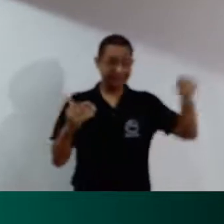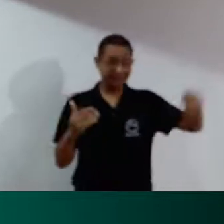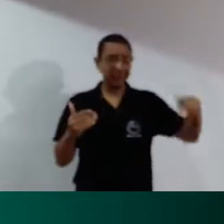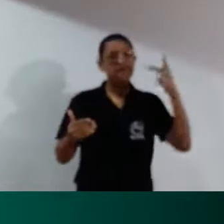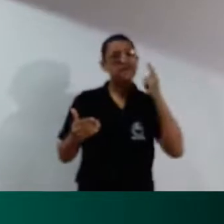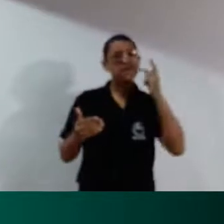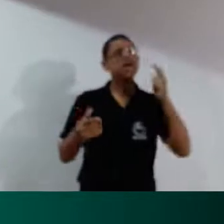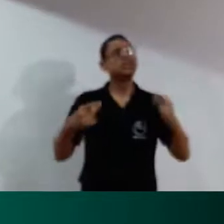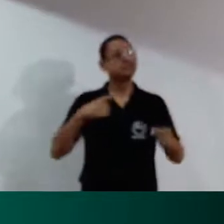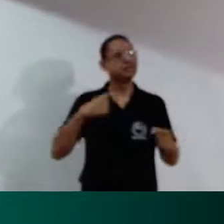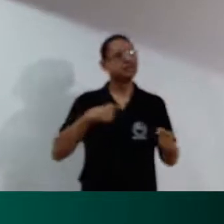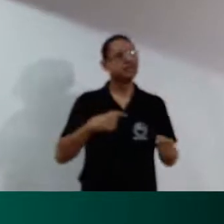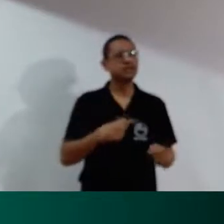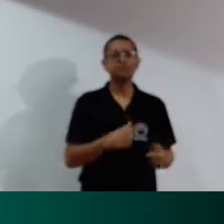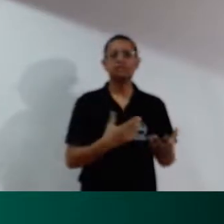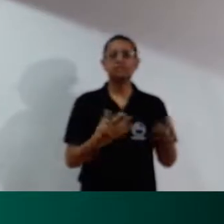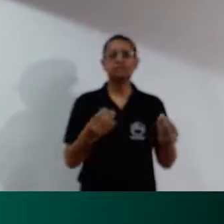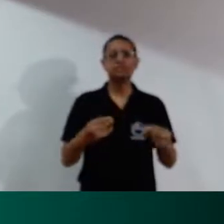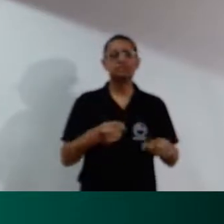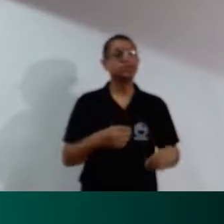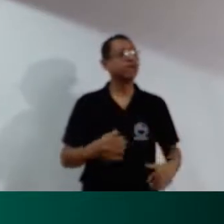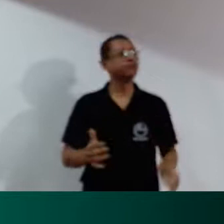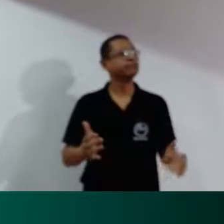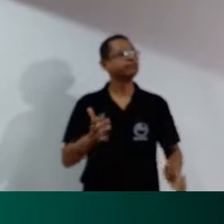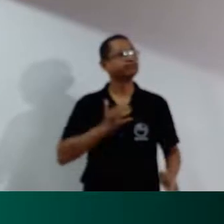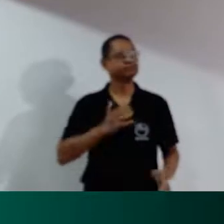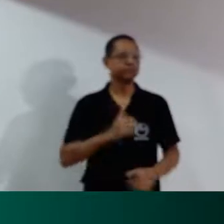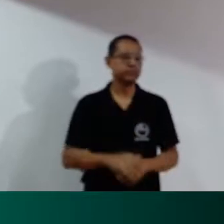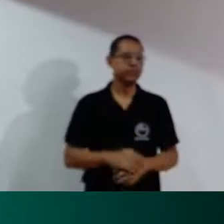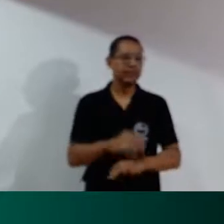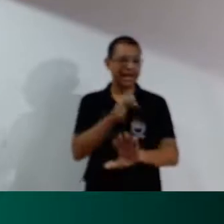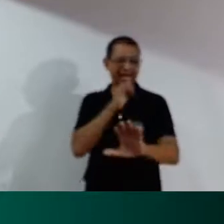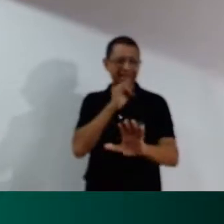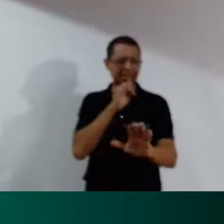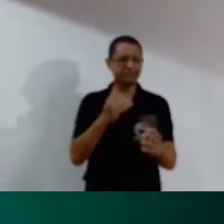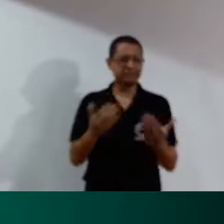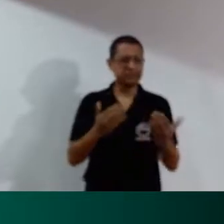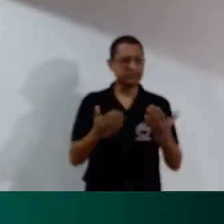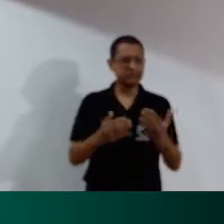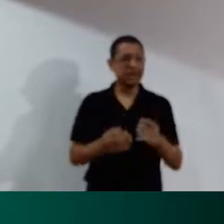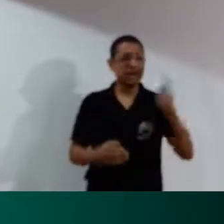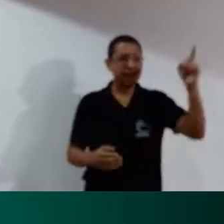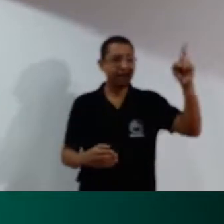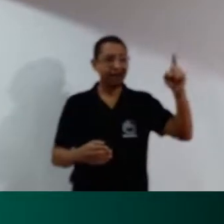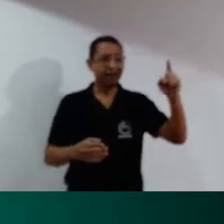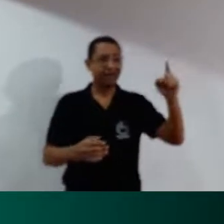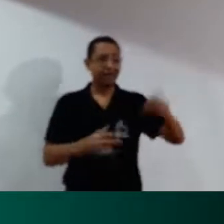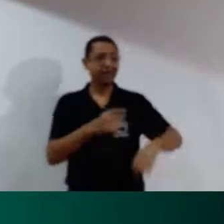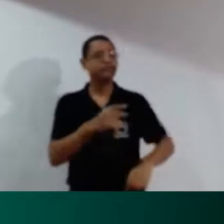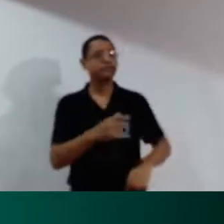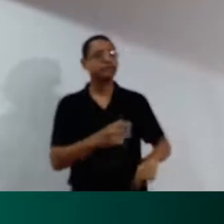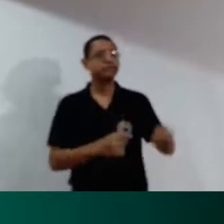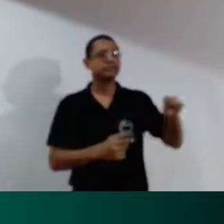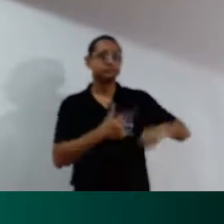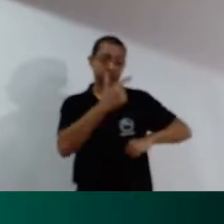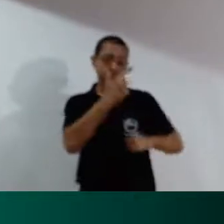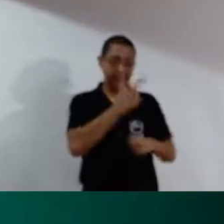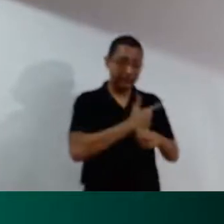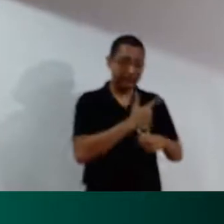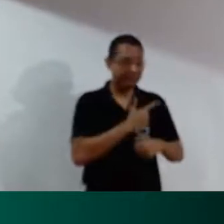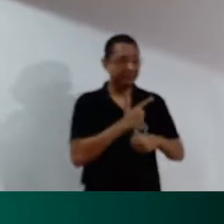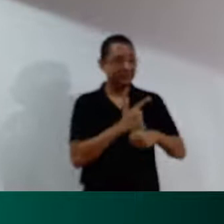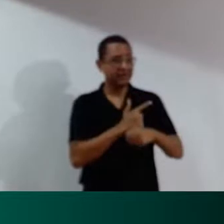mas o calçadão da beira-mar custou 120 milhões é uma obra simples do governo